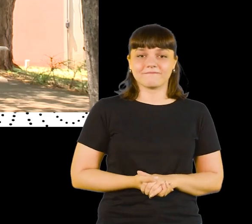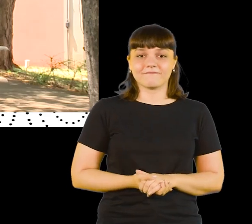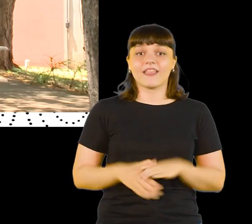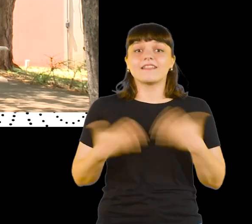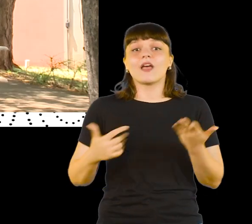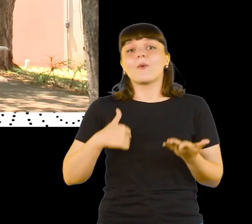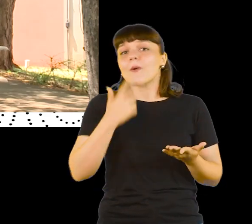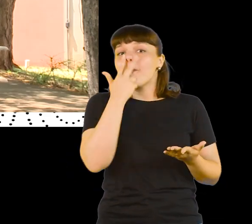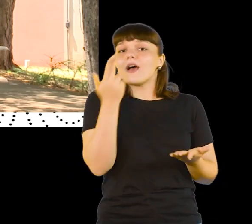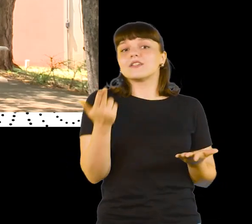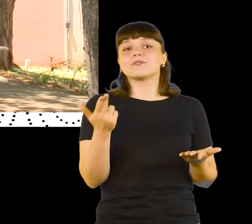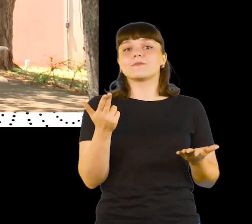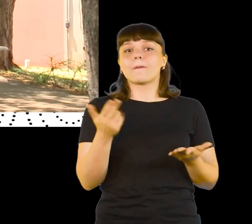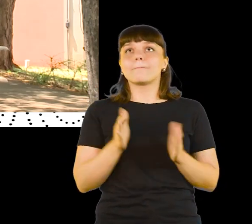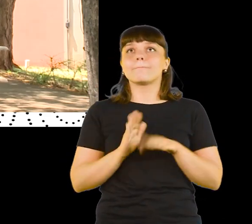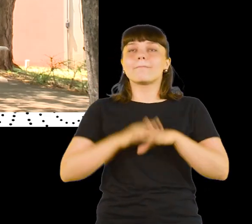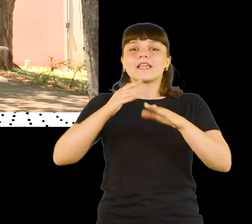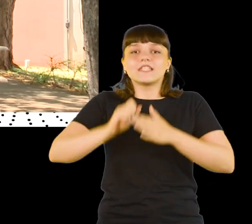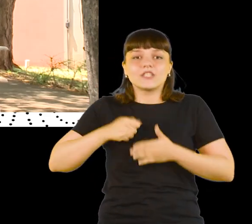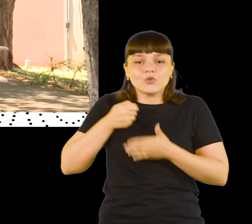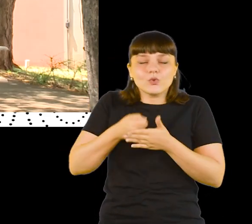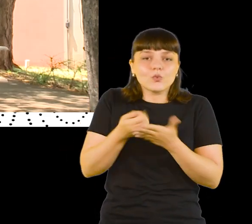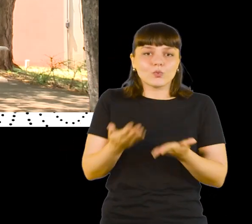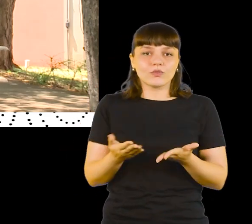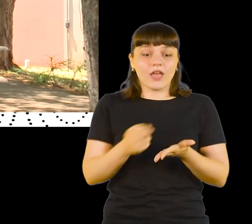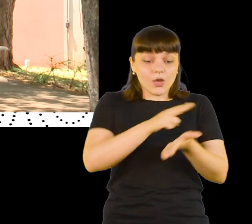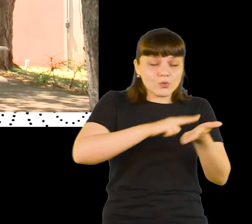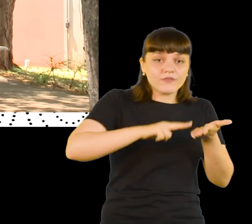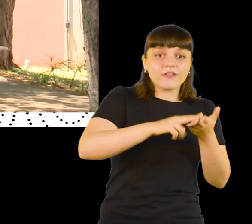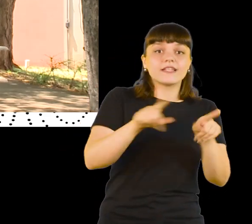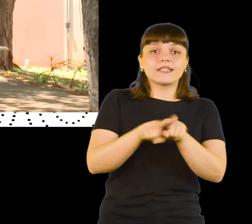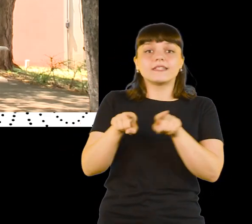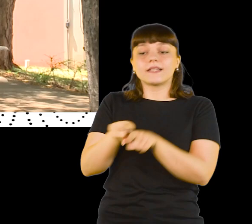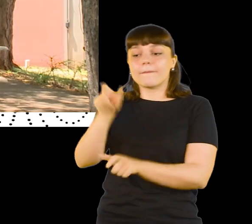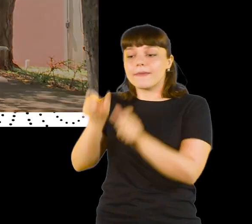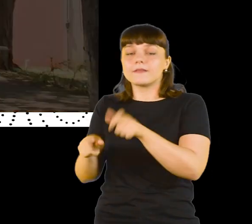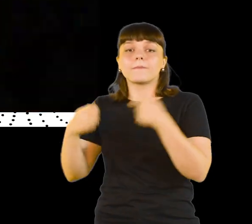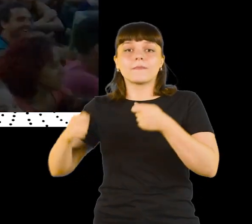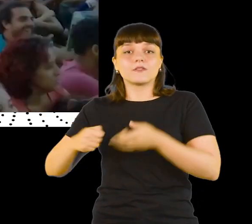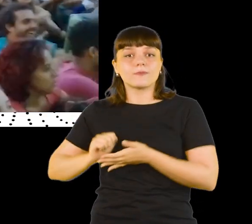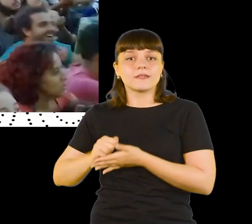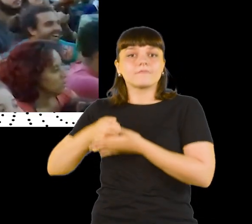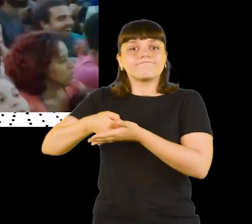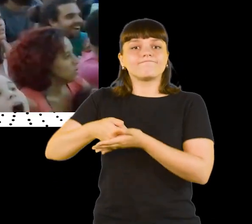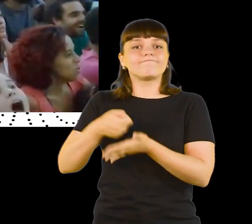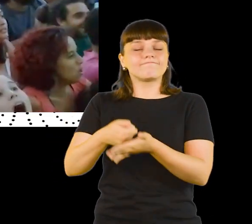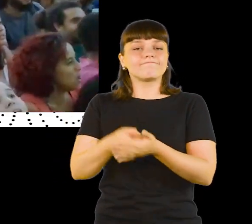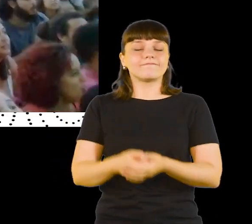Então, eu acho que é isso, é mais atitude, assim, tanto da instituição quanto das pessoas não negras.